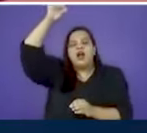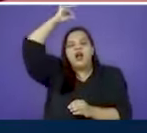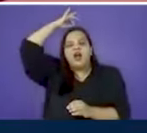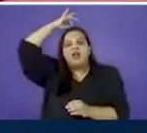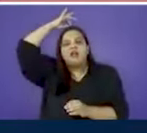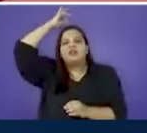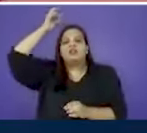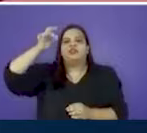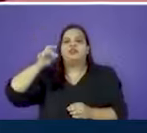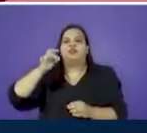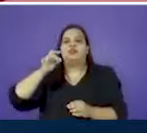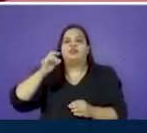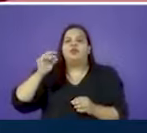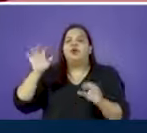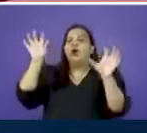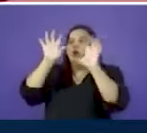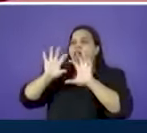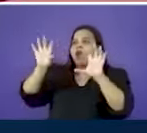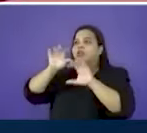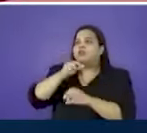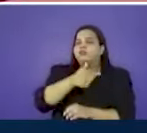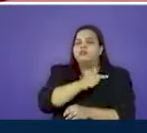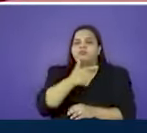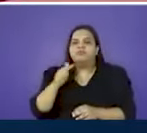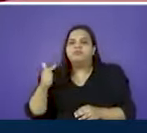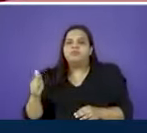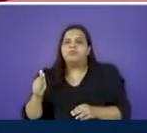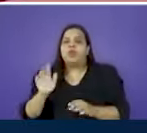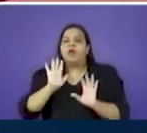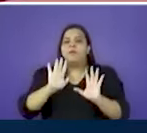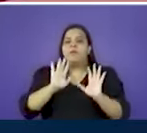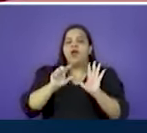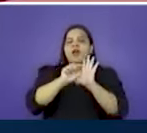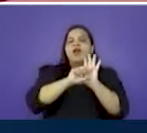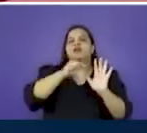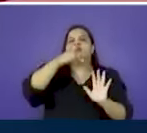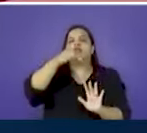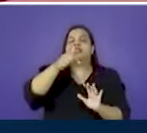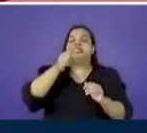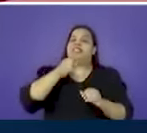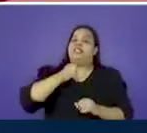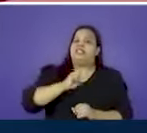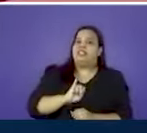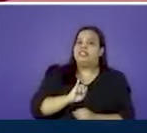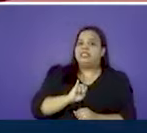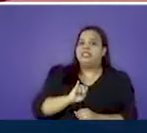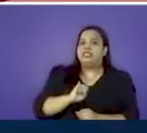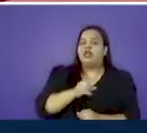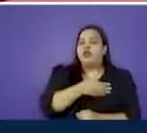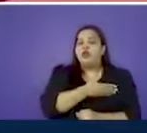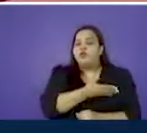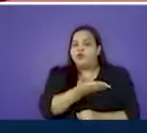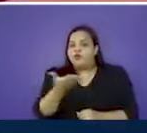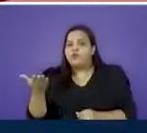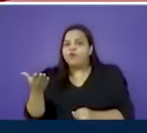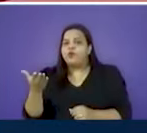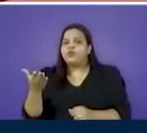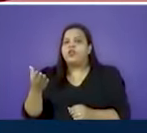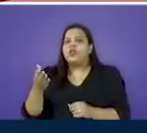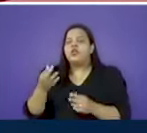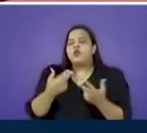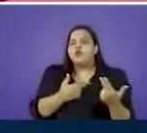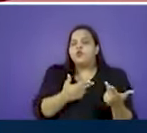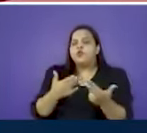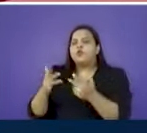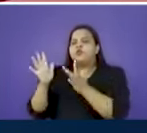Mas observemos, por favor, o versículo de número 7, que diz: se, porém, andarmos na luz, como ele está